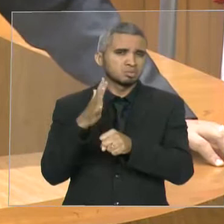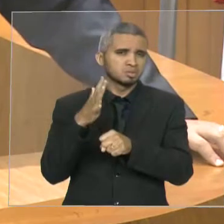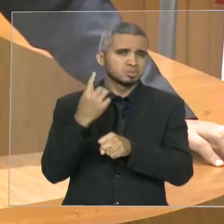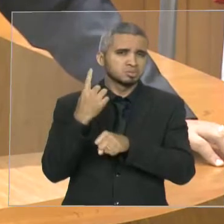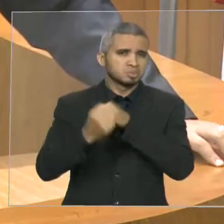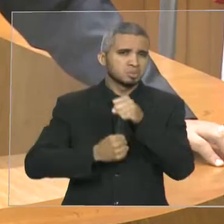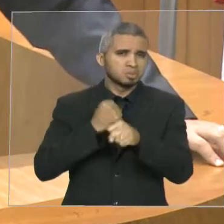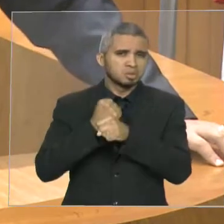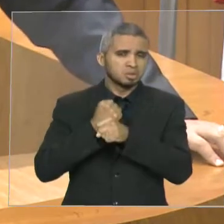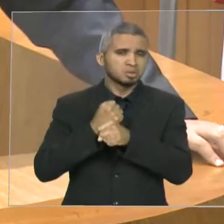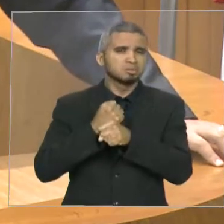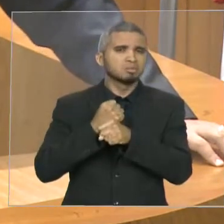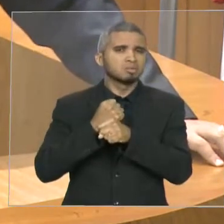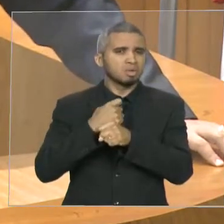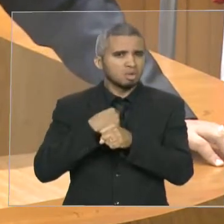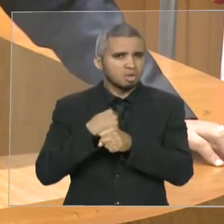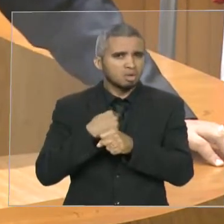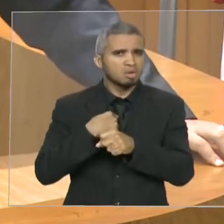tem buscado.